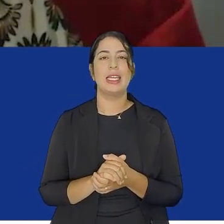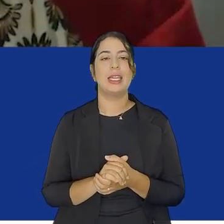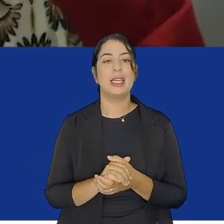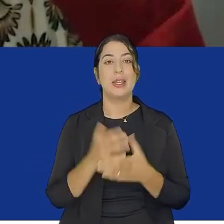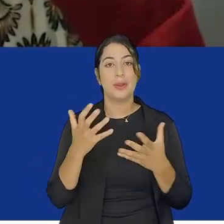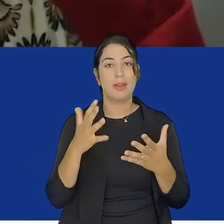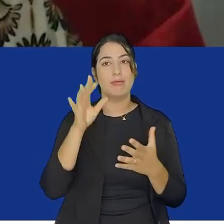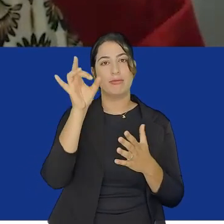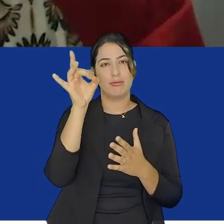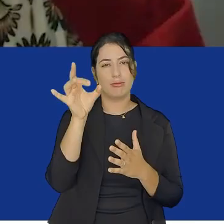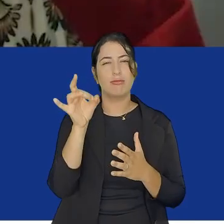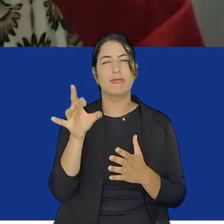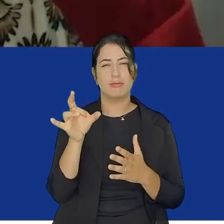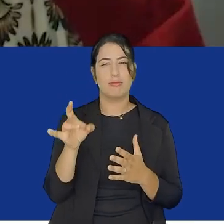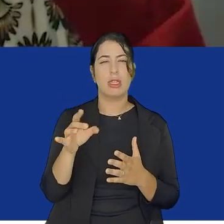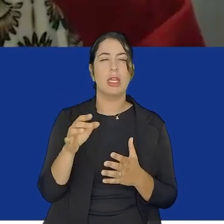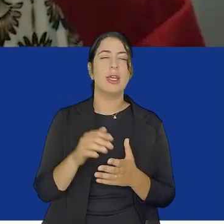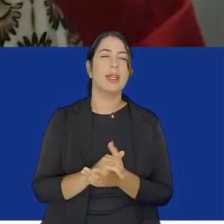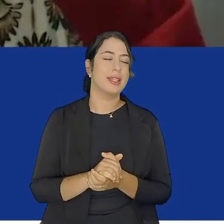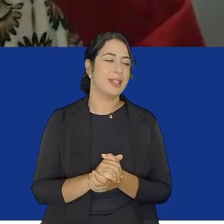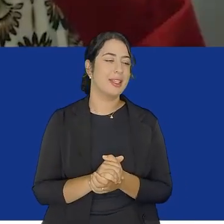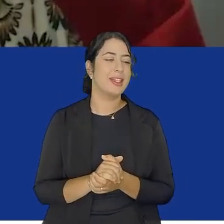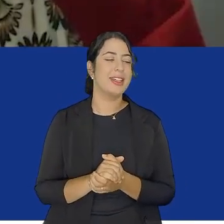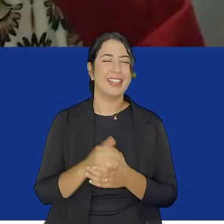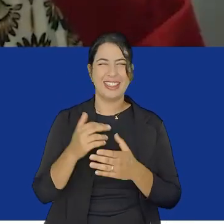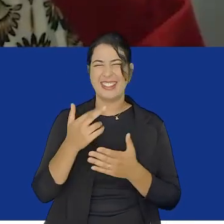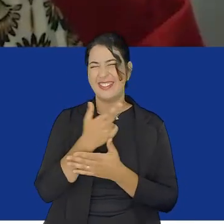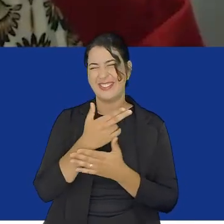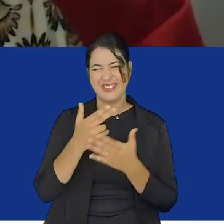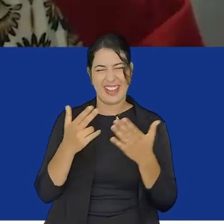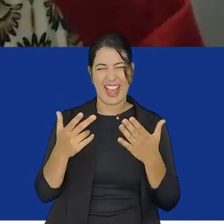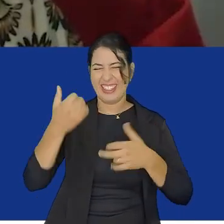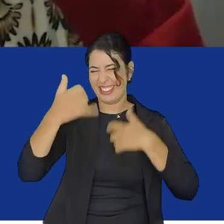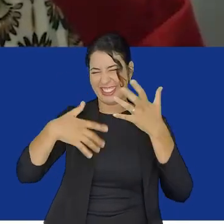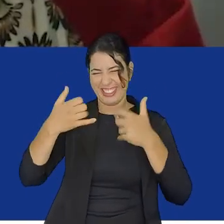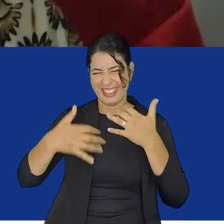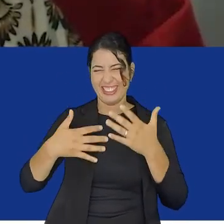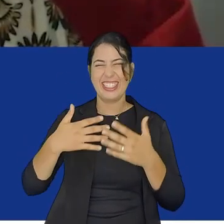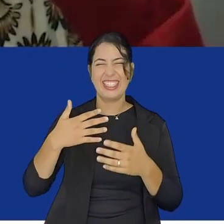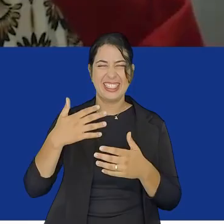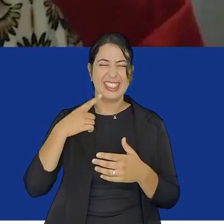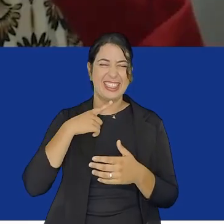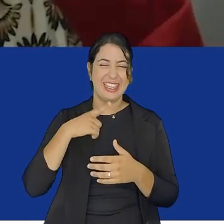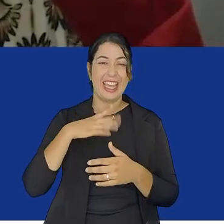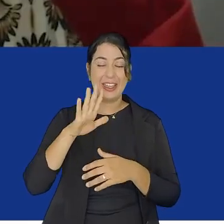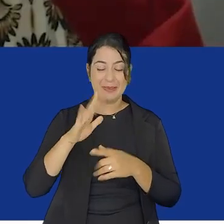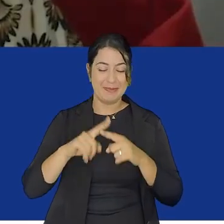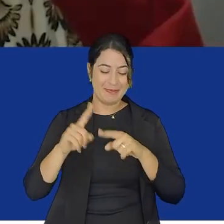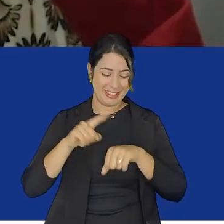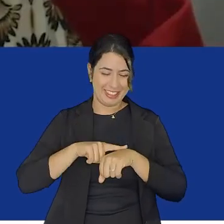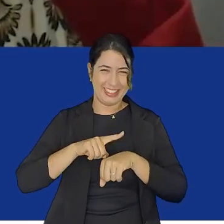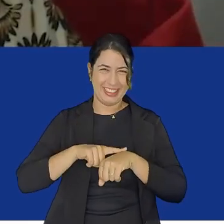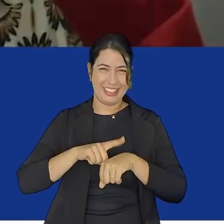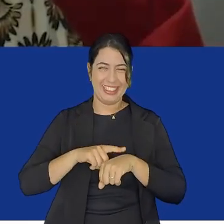finais, queria destacar aqui alguns pontos que quer dizer, eu teria muitos caminhos, muitas coisas para dizer, mas enfim, o tempo aqui